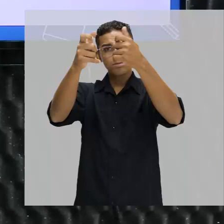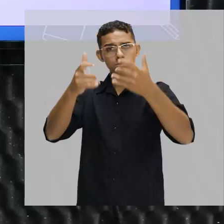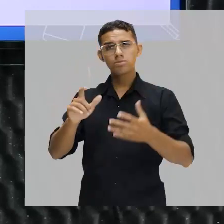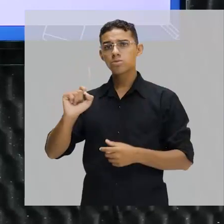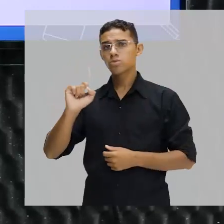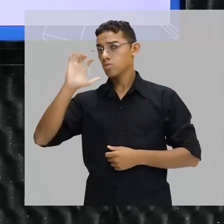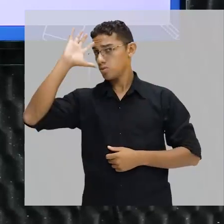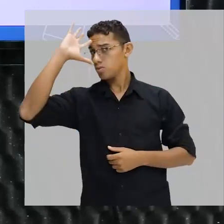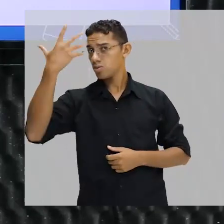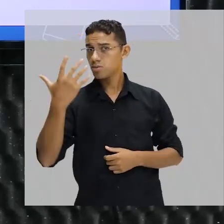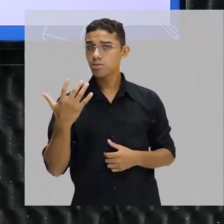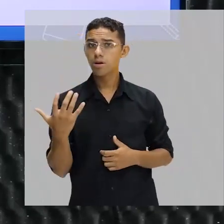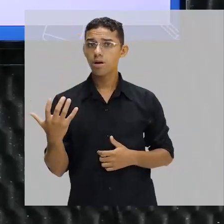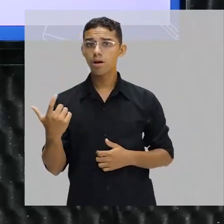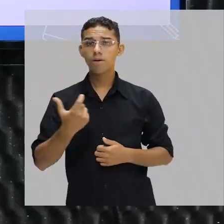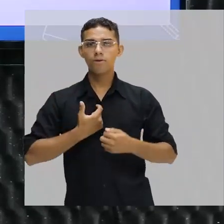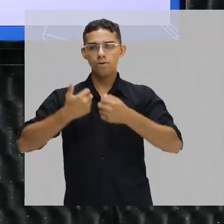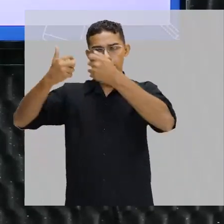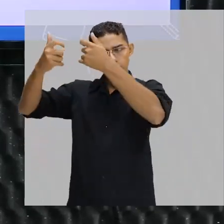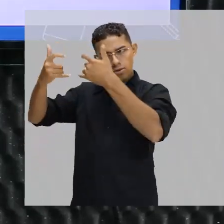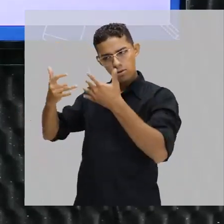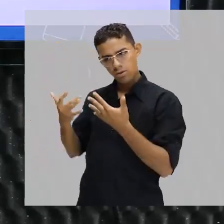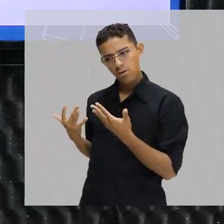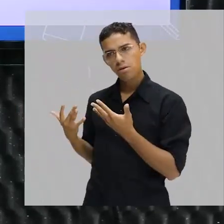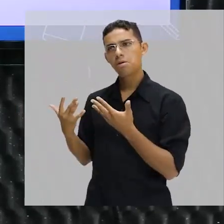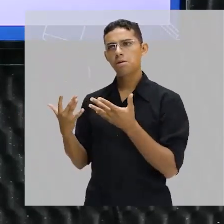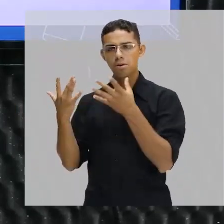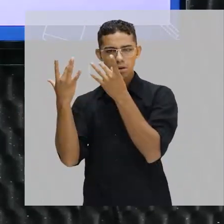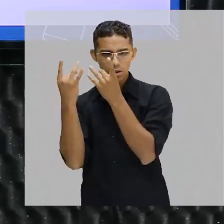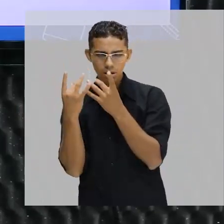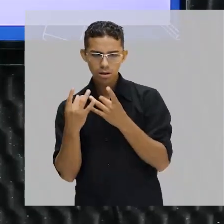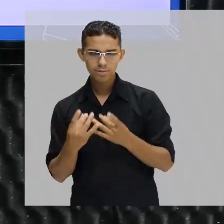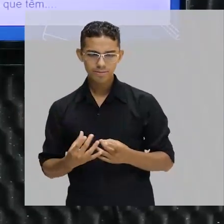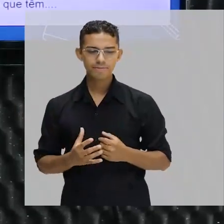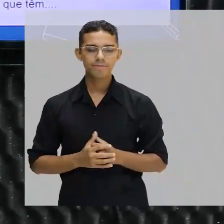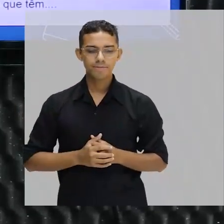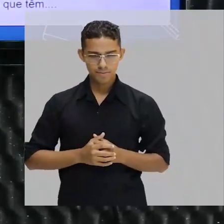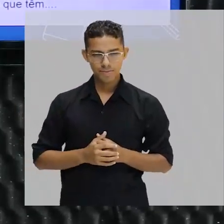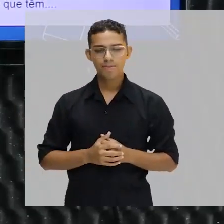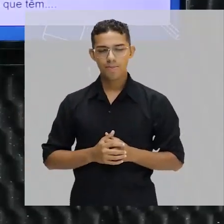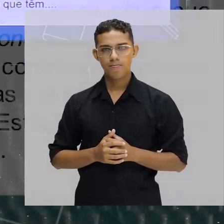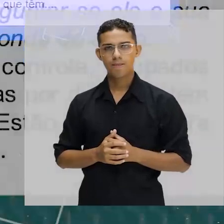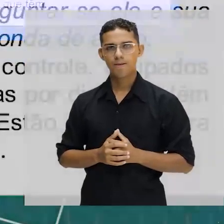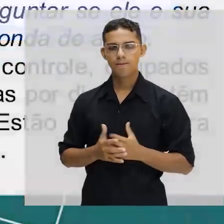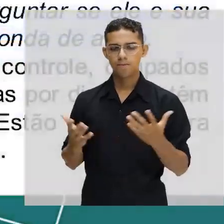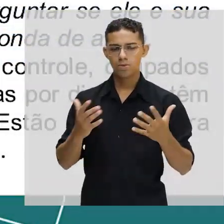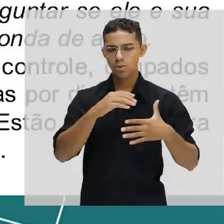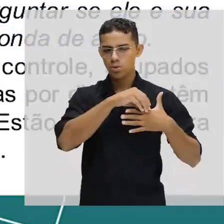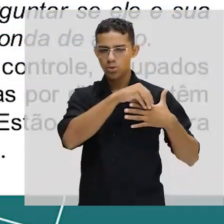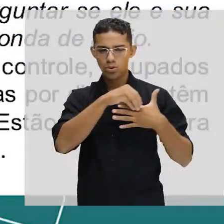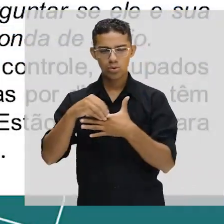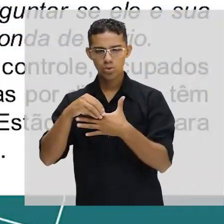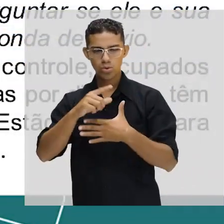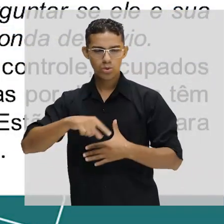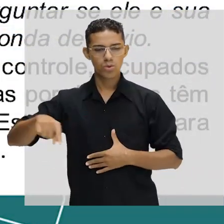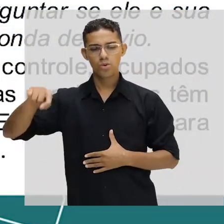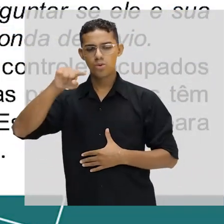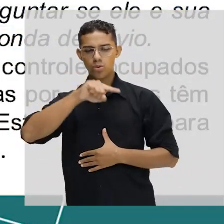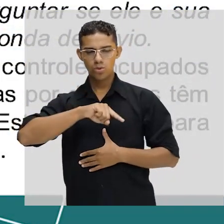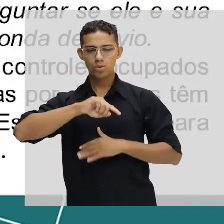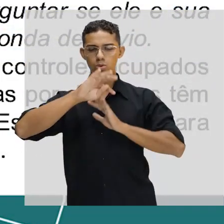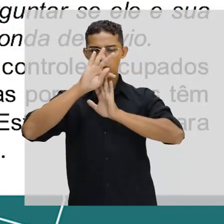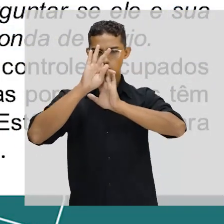E à medida que eu vou contando, eu vou também descrevendo. Aí eu trouxe aqui para vocês um texto